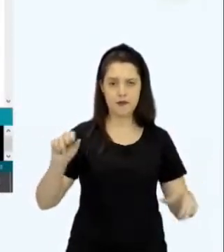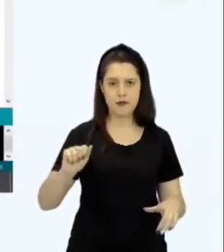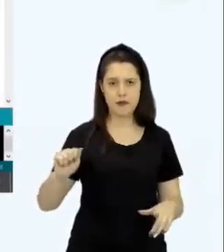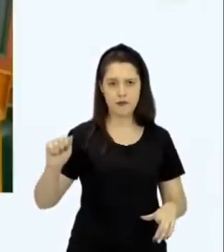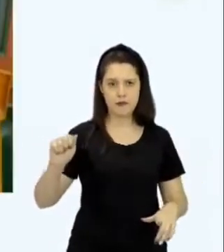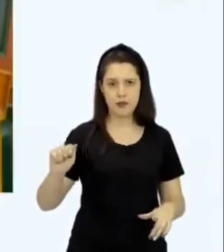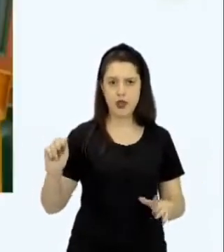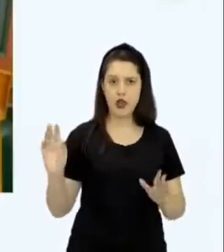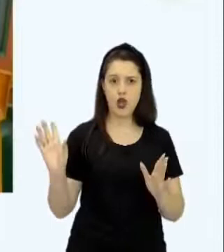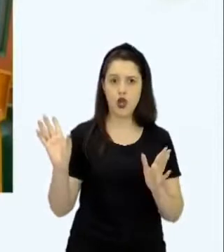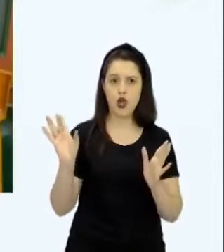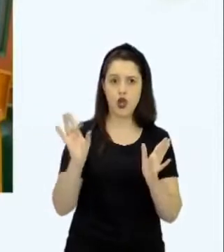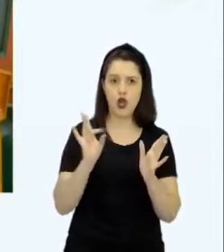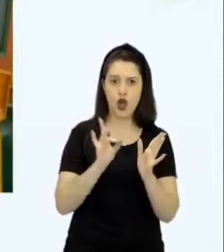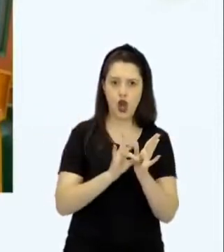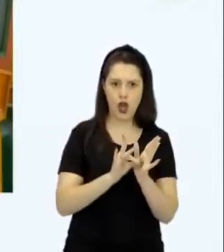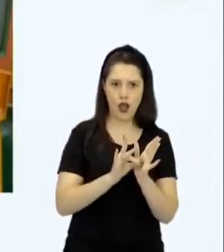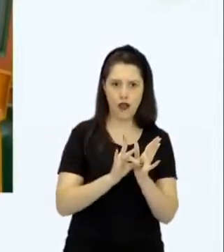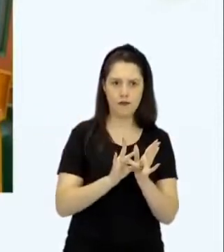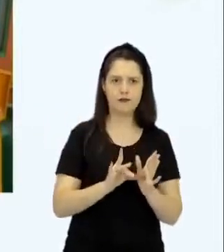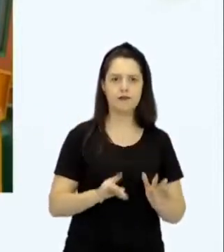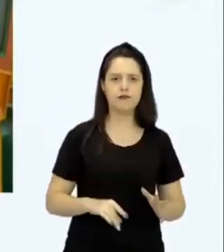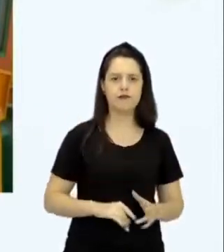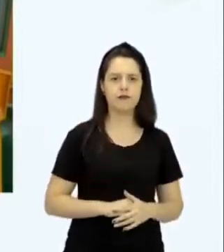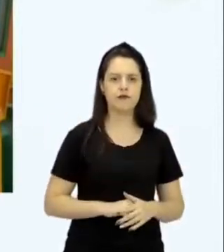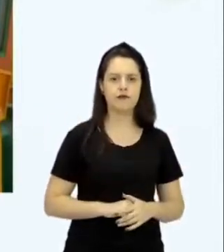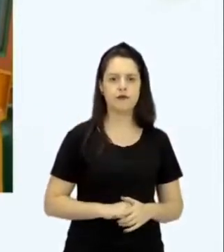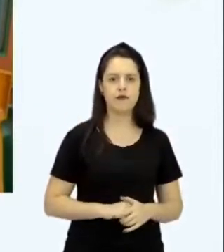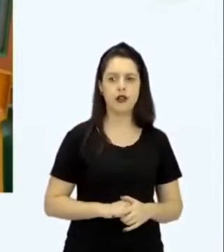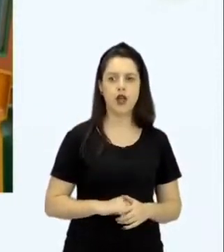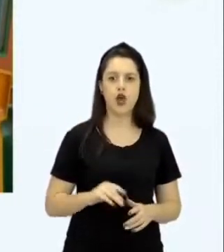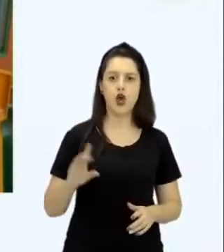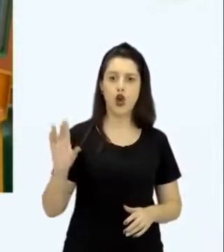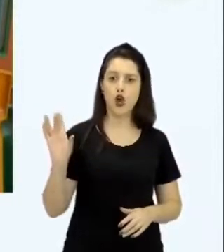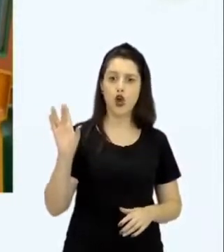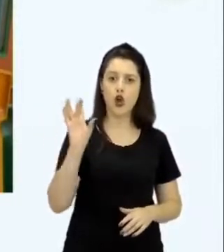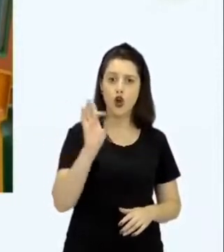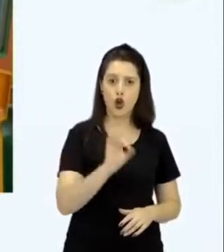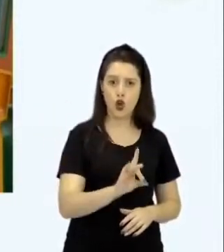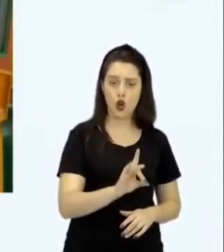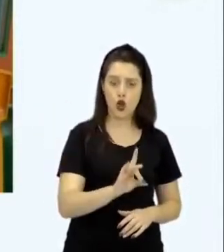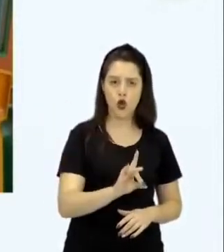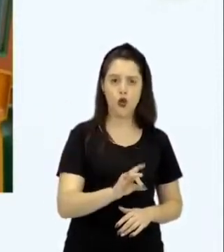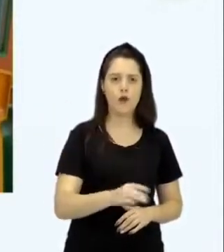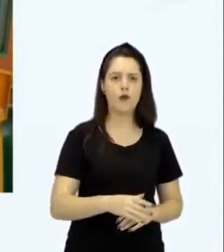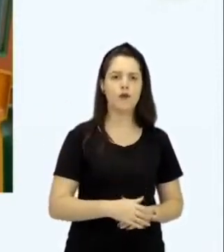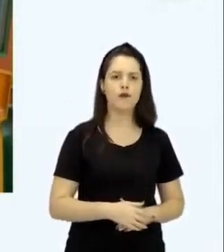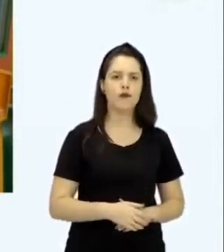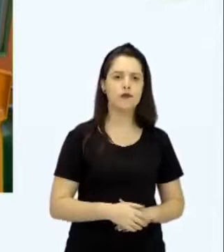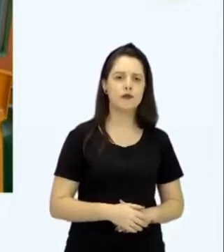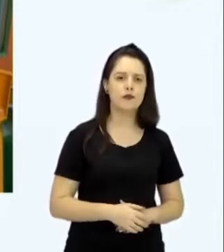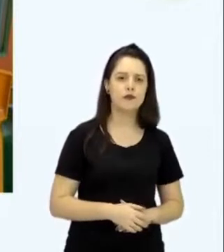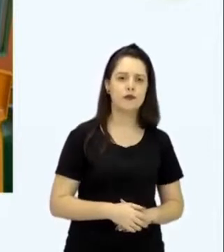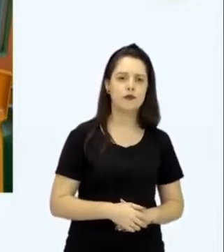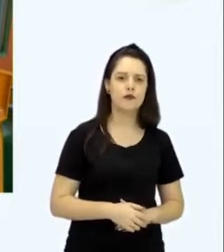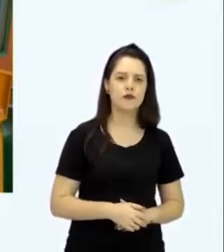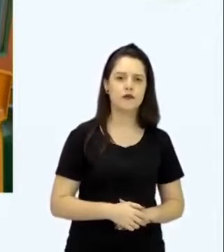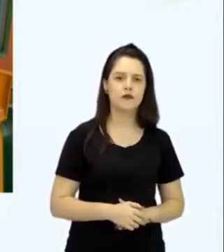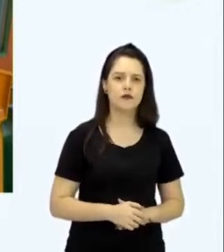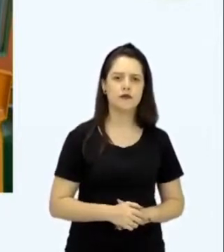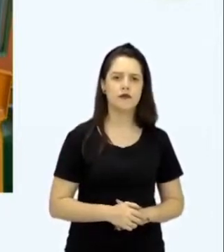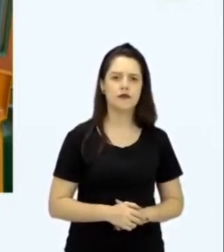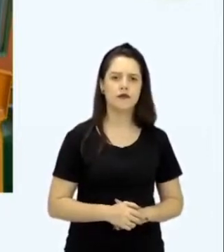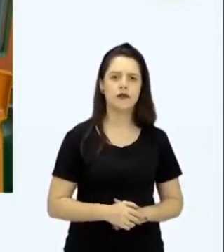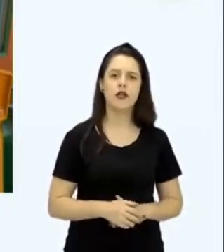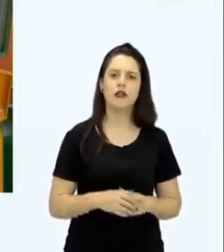colar. Lembrando de sempre conectar a nossa placa do Arduino nesse momento, para que ele possa fazer